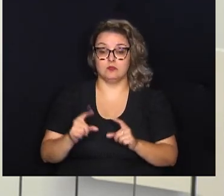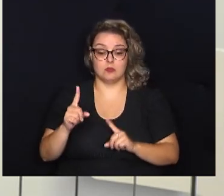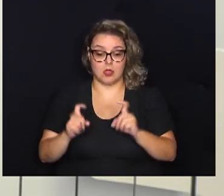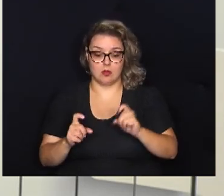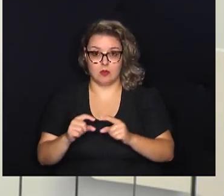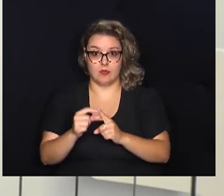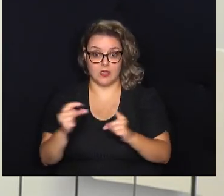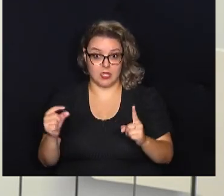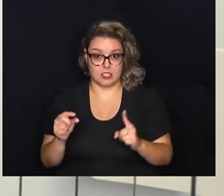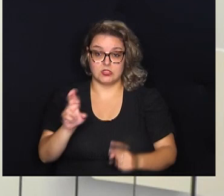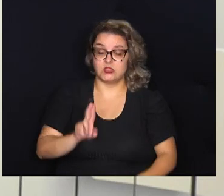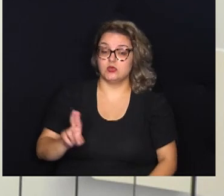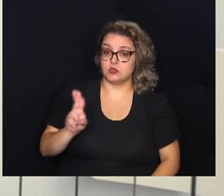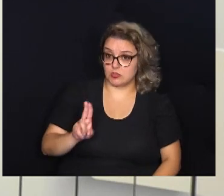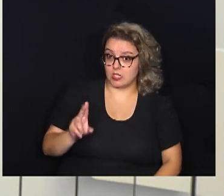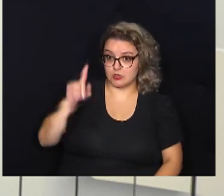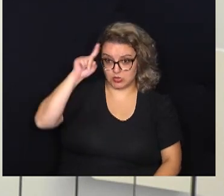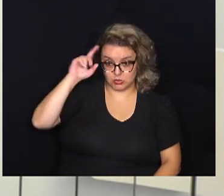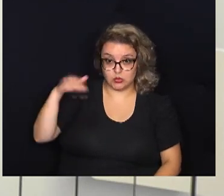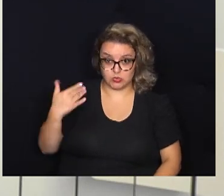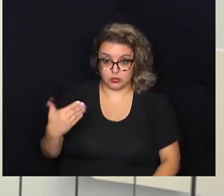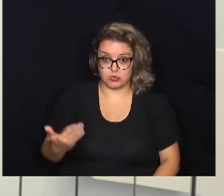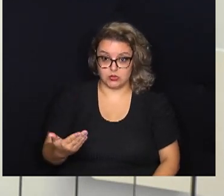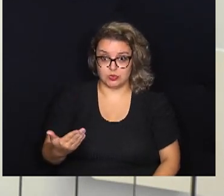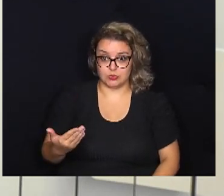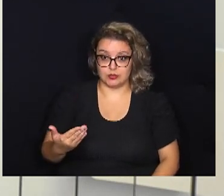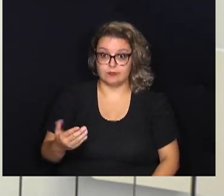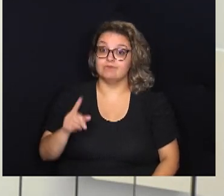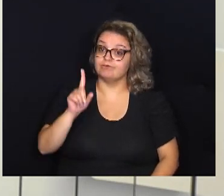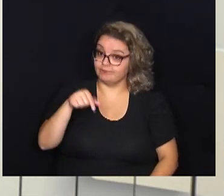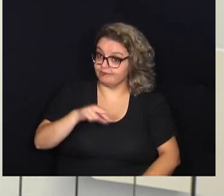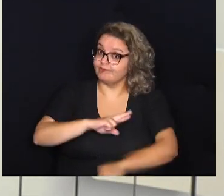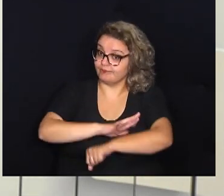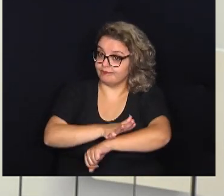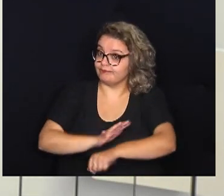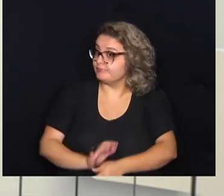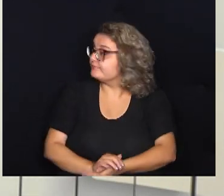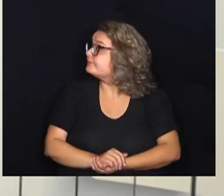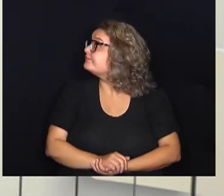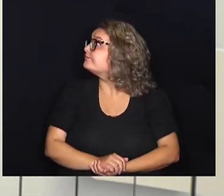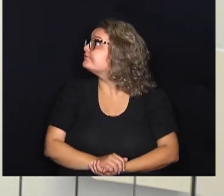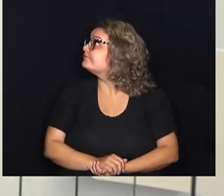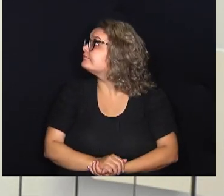são utilizadas no dia a dia e que são consideradas racistas.